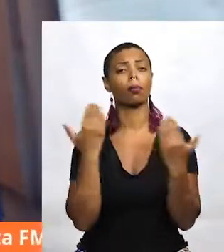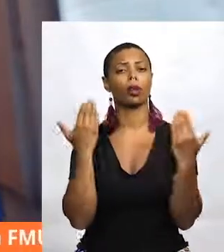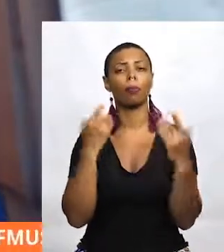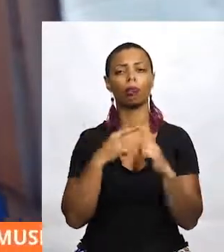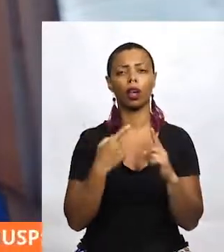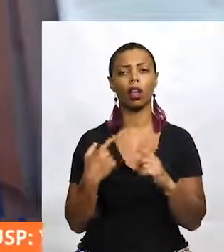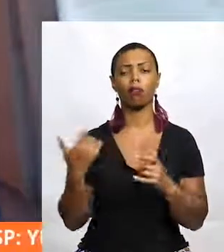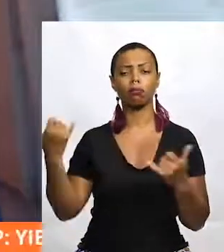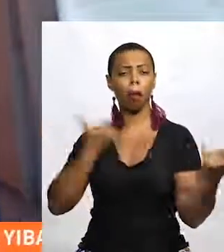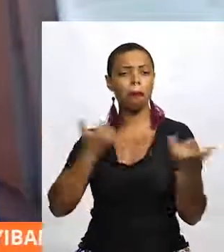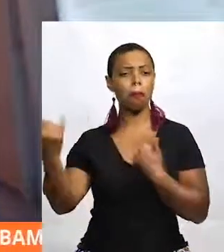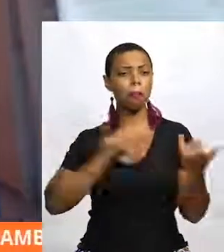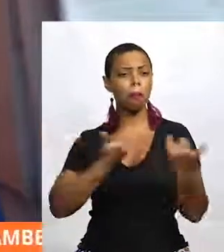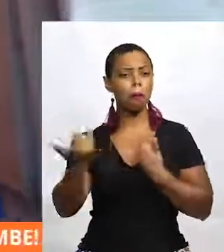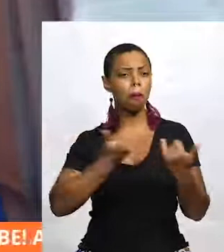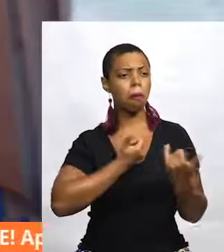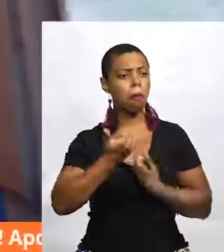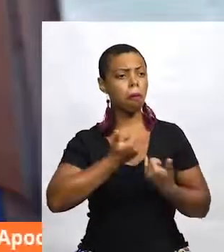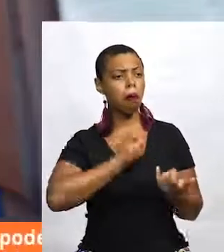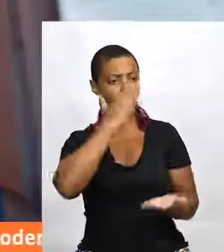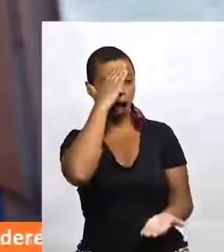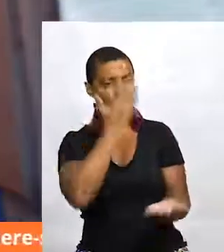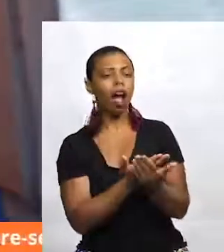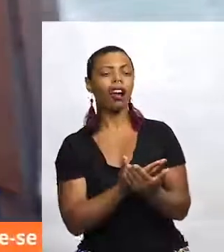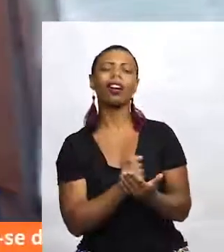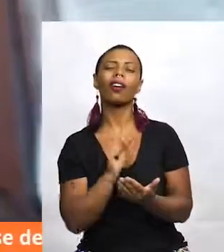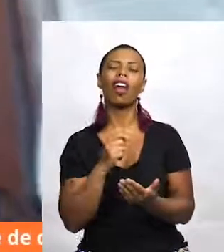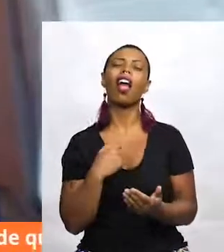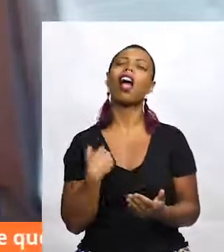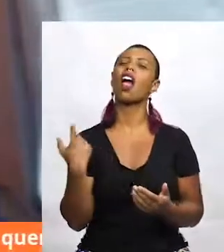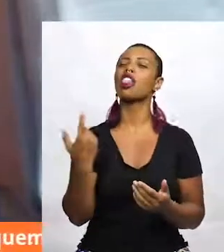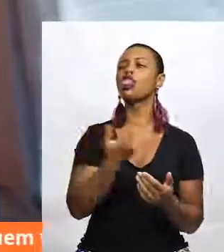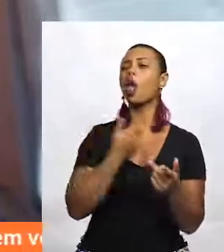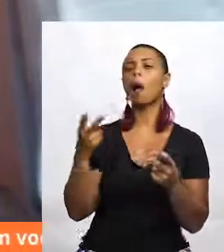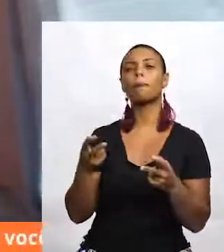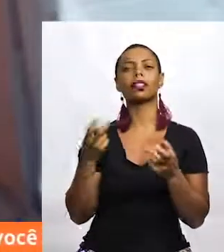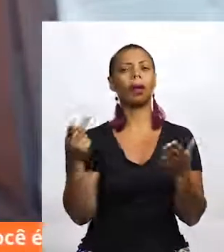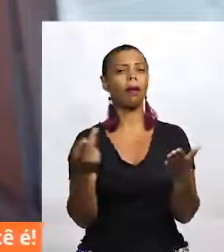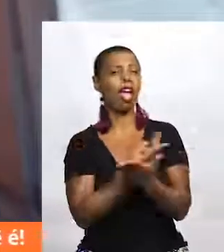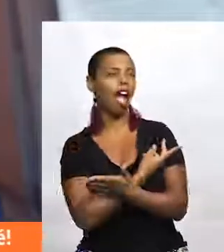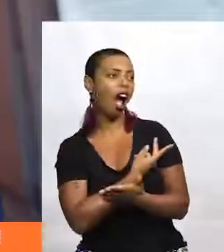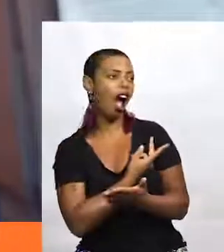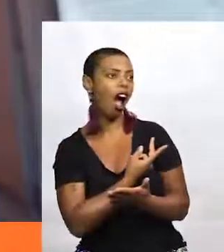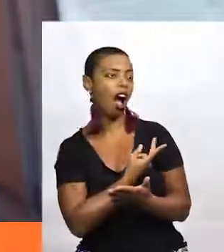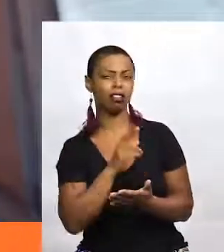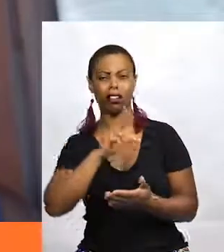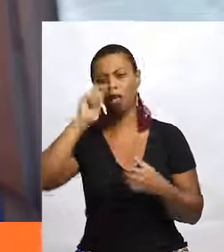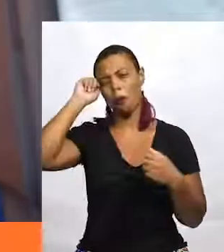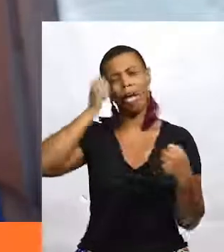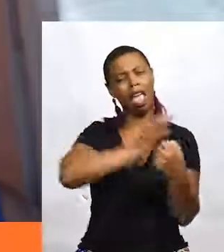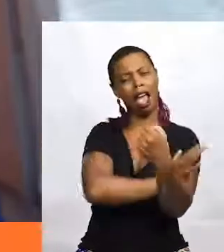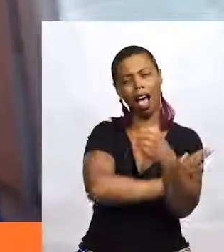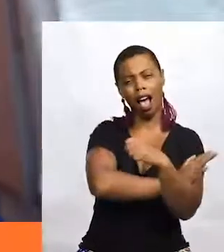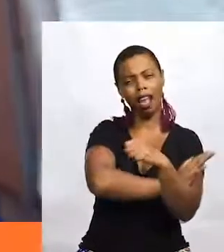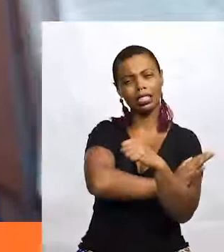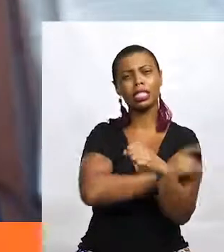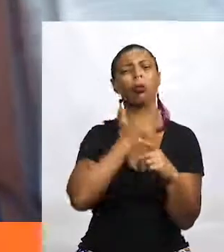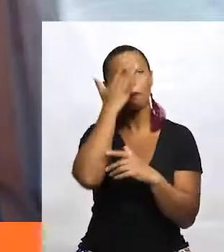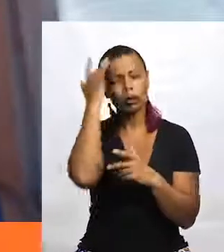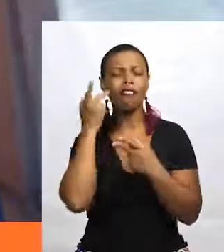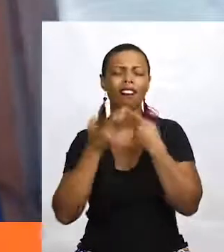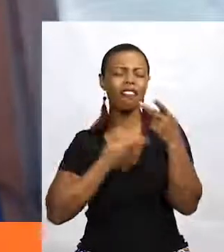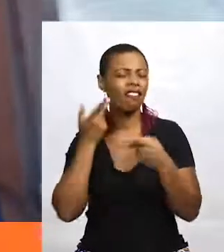era uma bobeira, de que era o modo como nós estávamos percebendo os acontecimentos, e não o racismo em si. E isso é